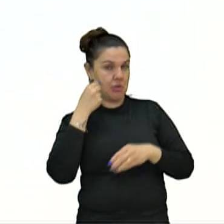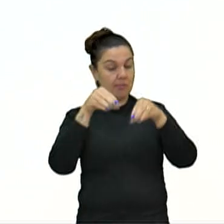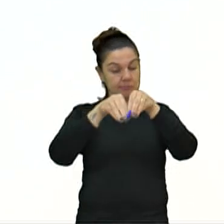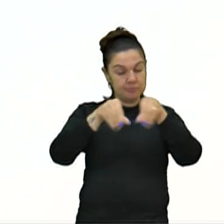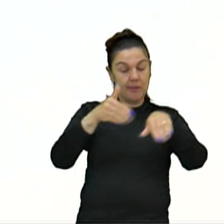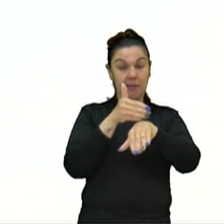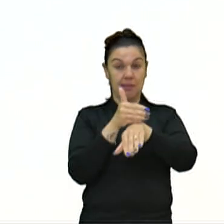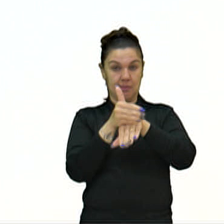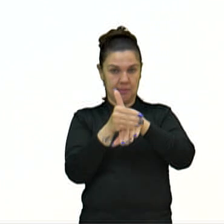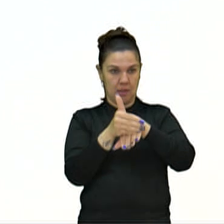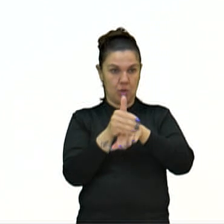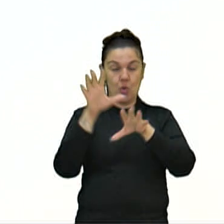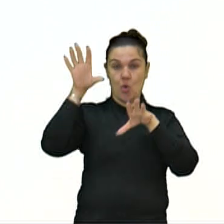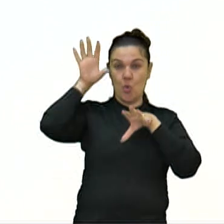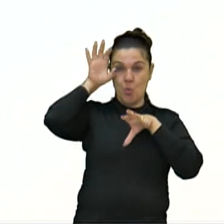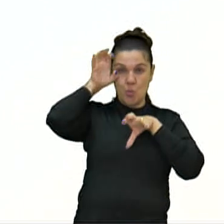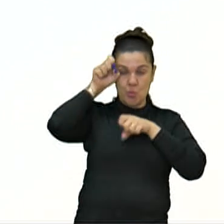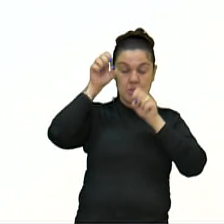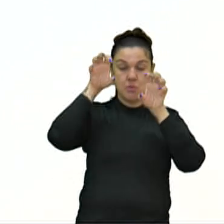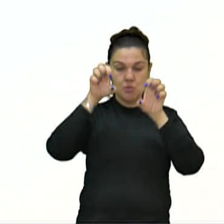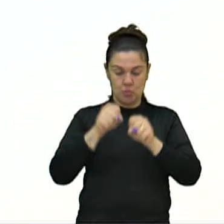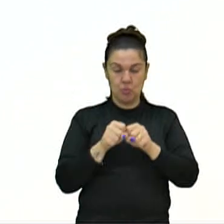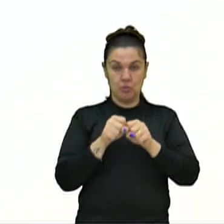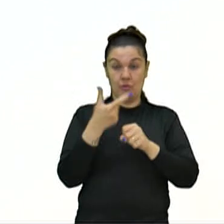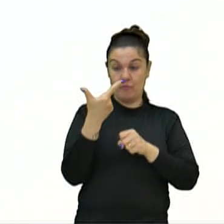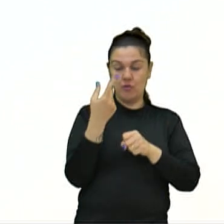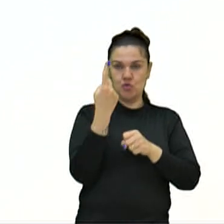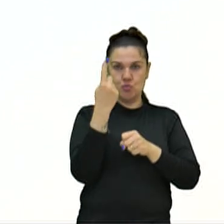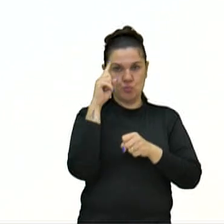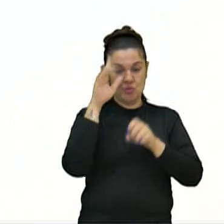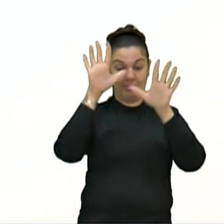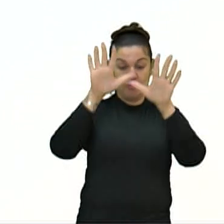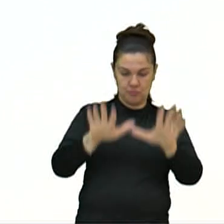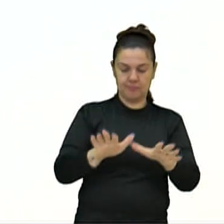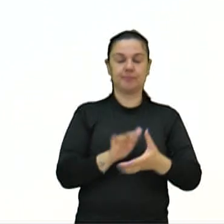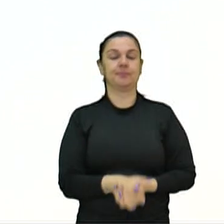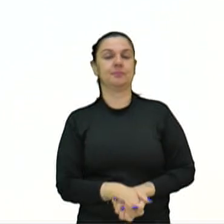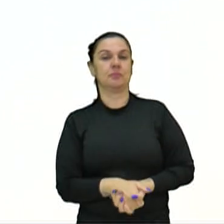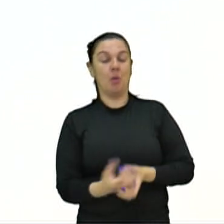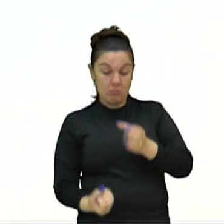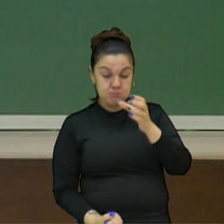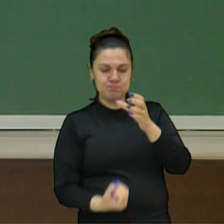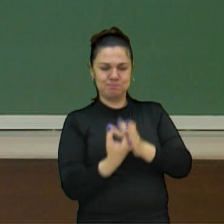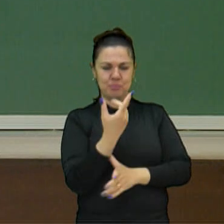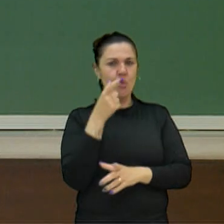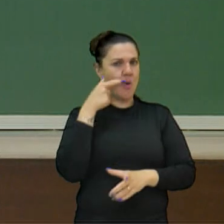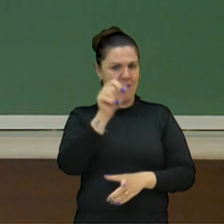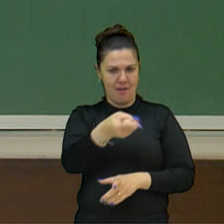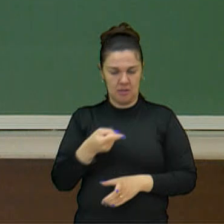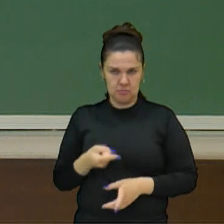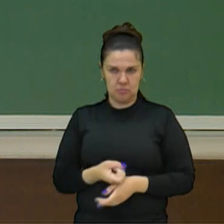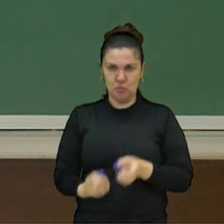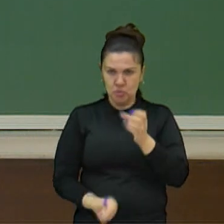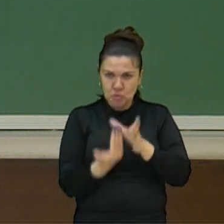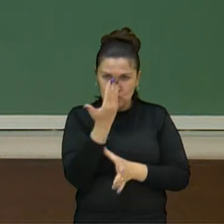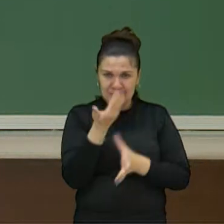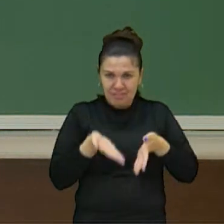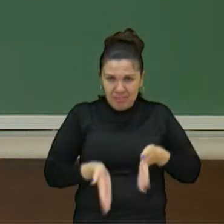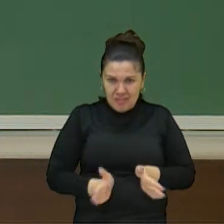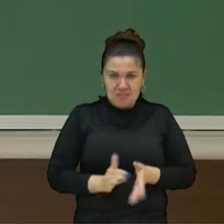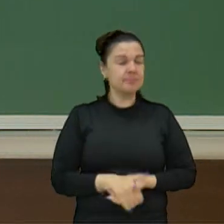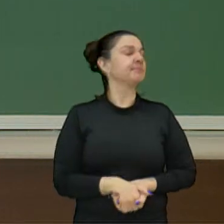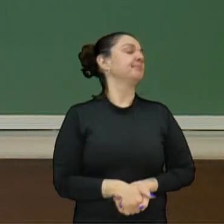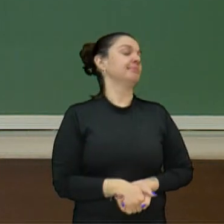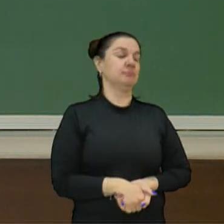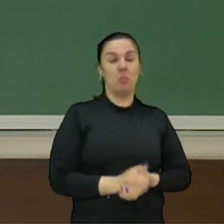por 21 dias, disso tudo surgiria um rato. Surge um rato se eu fizer isso? Talvez até